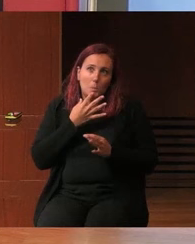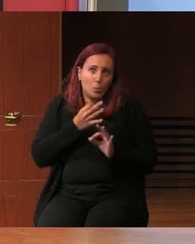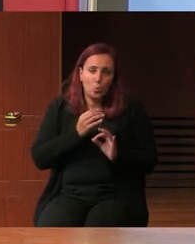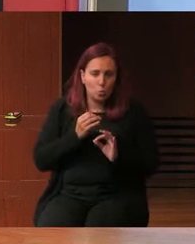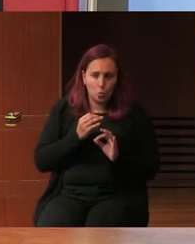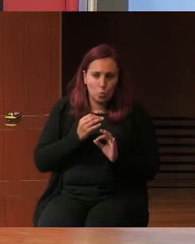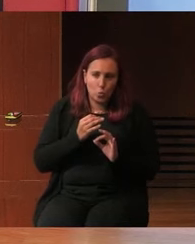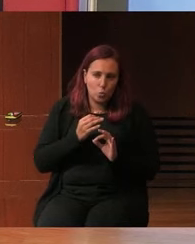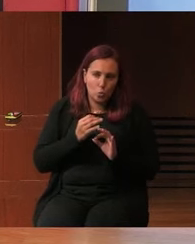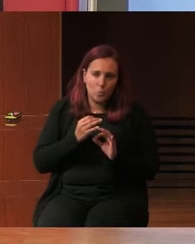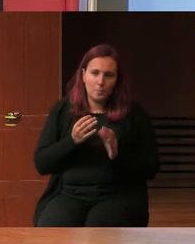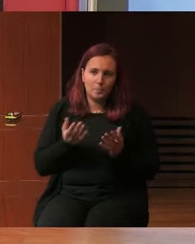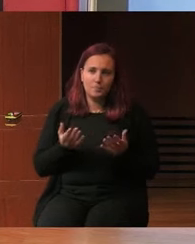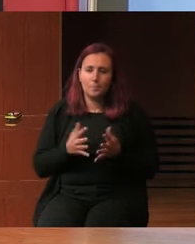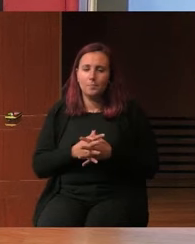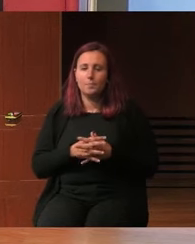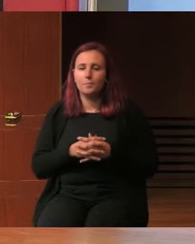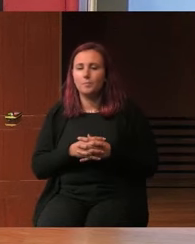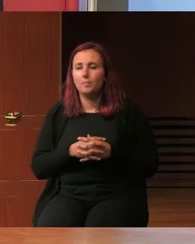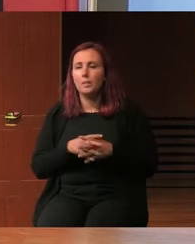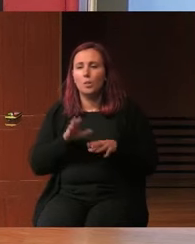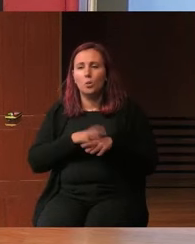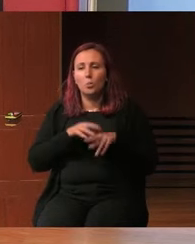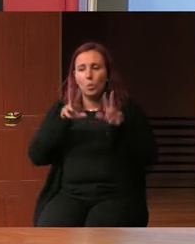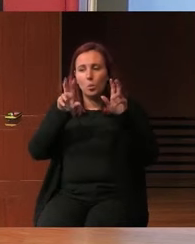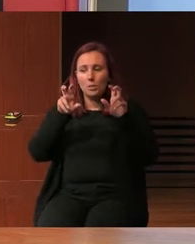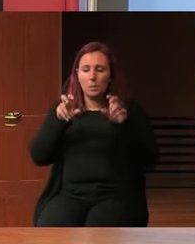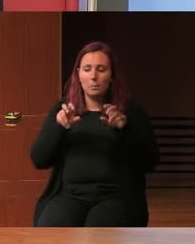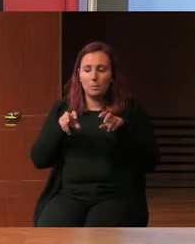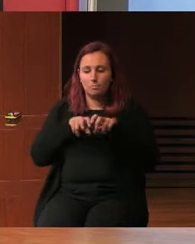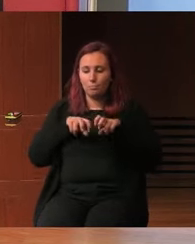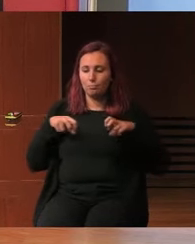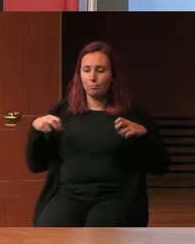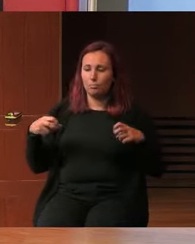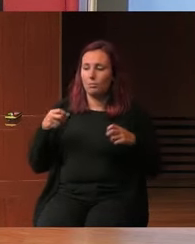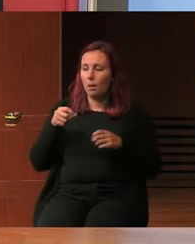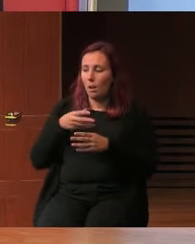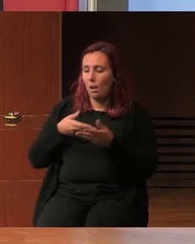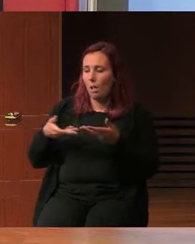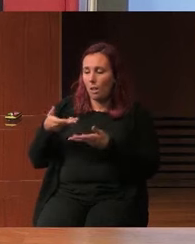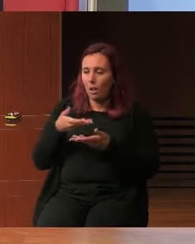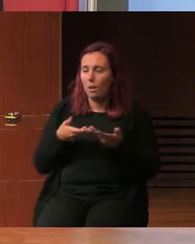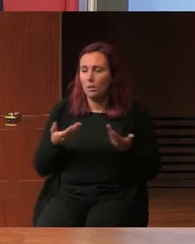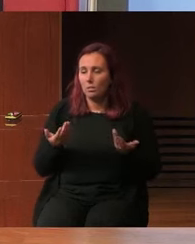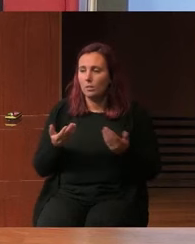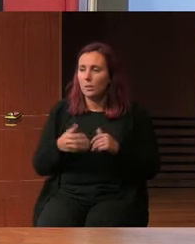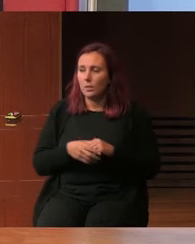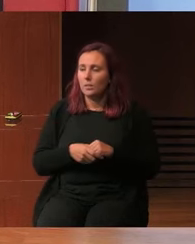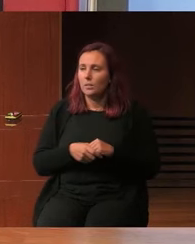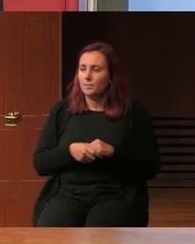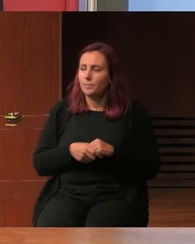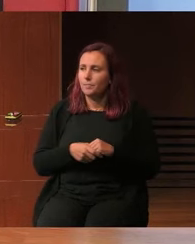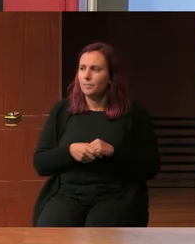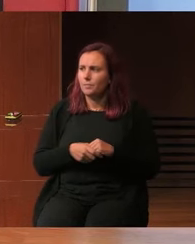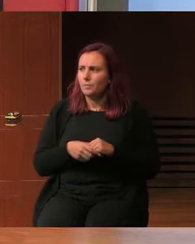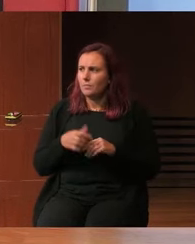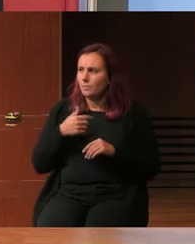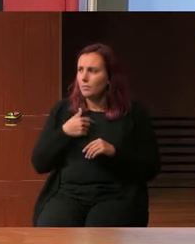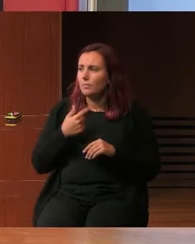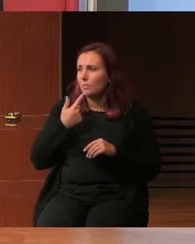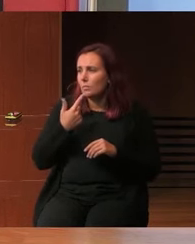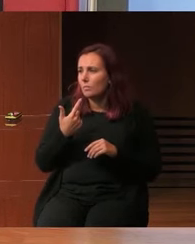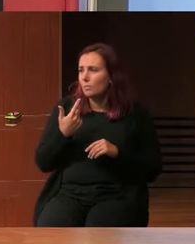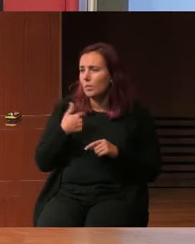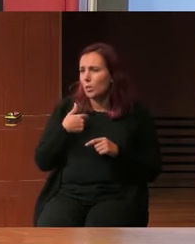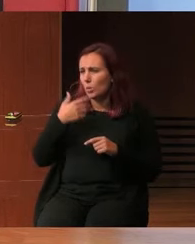é? Como o tema desta mesa redonda, do resto, não é? Bom, aquilo que eu disse e aquilo que eu penso tem